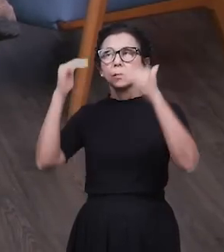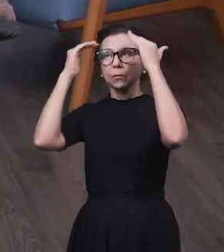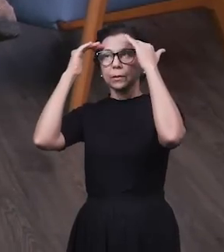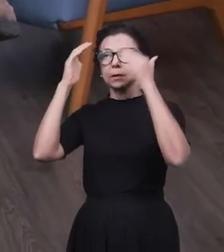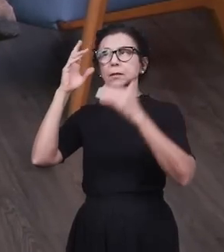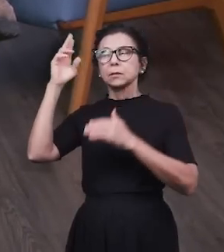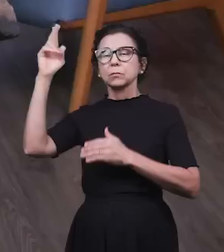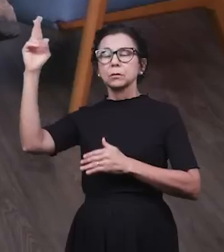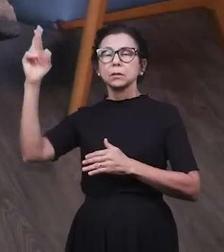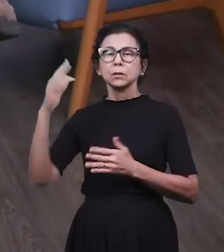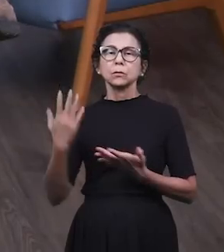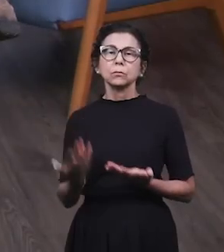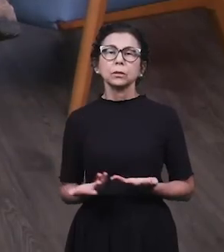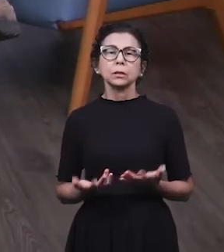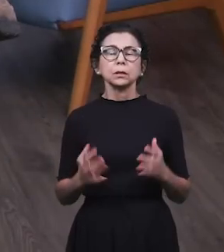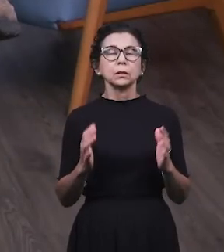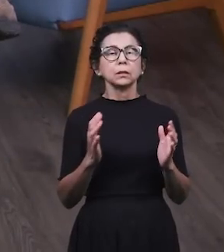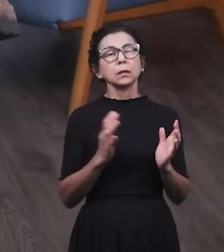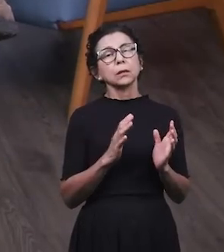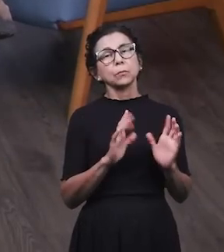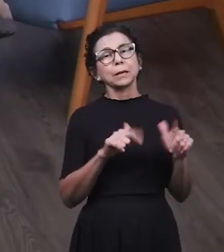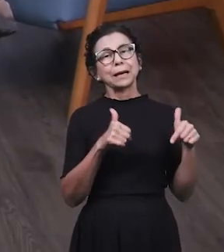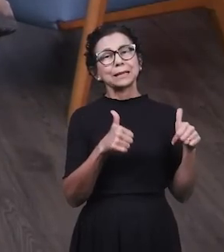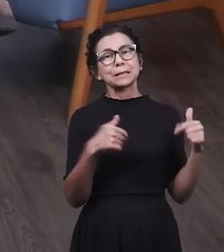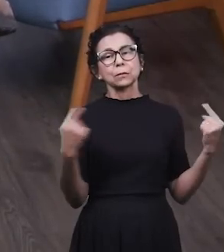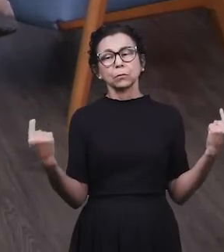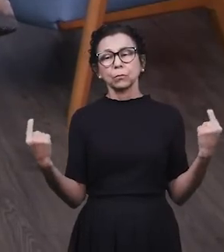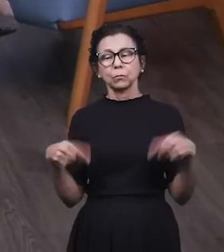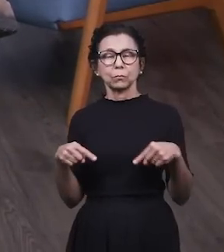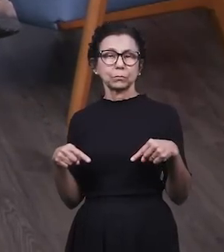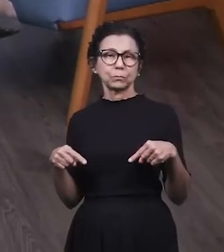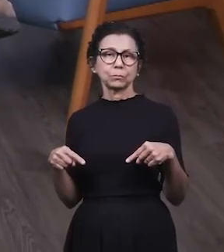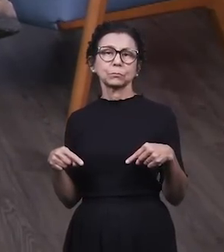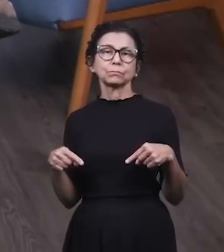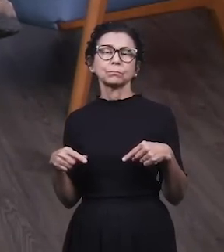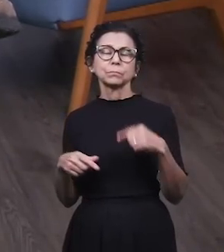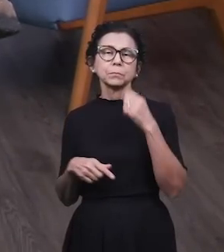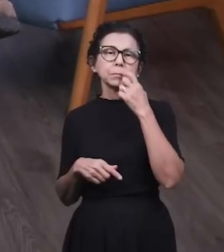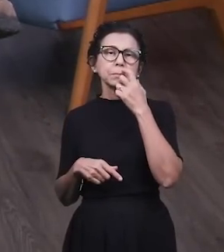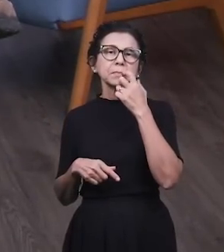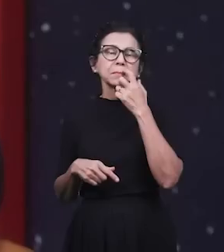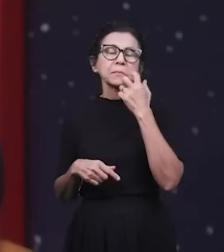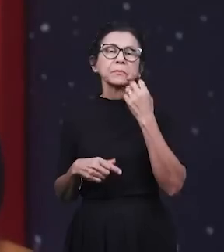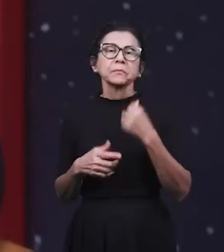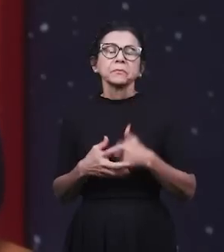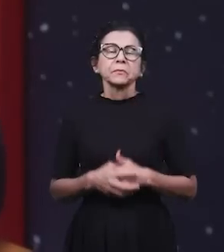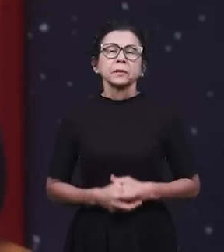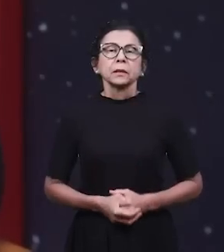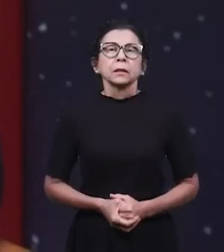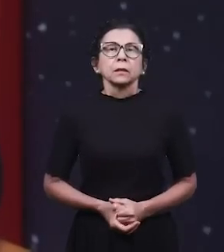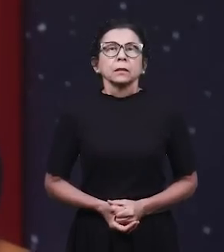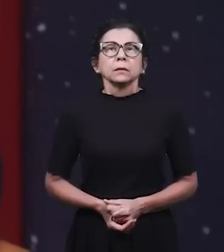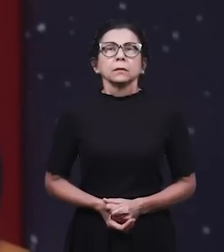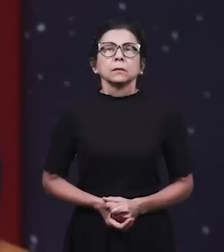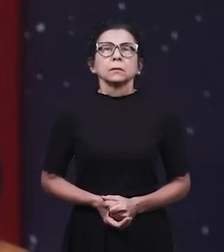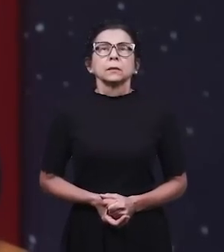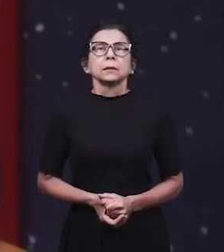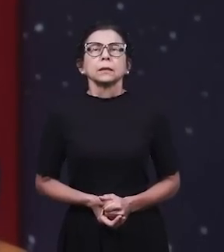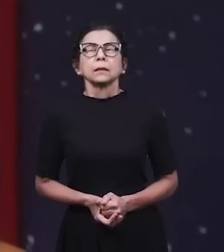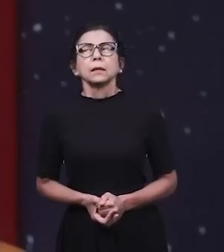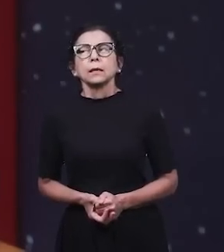Eu queria que vocês discorressem um pouco sobre isso. Essa oposição que sempre